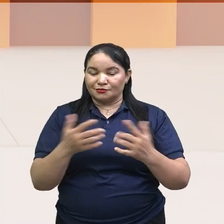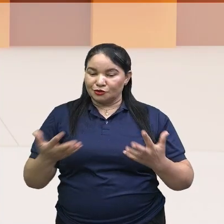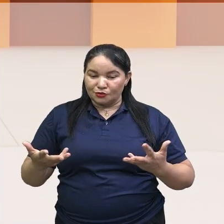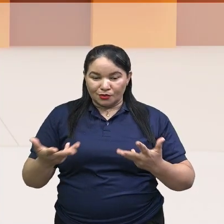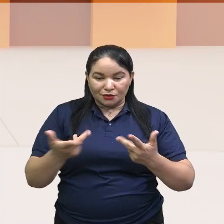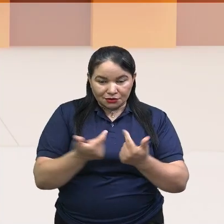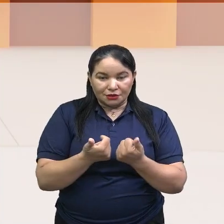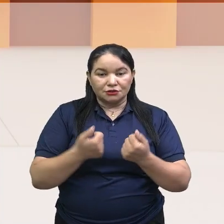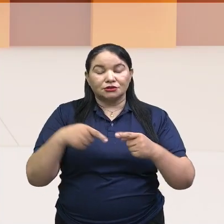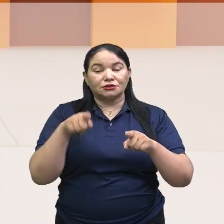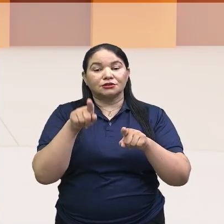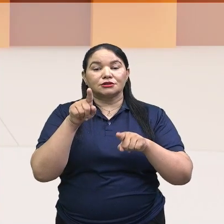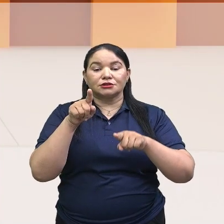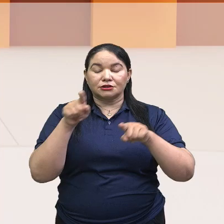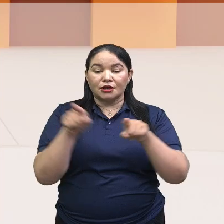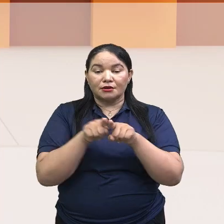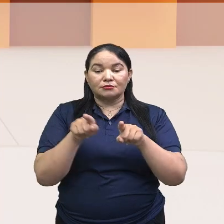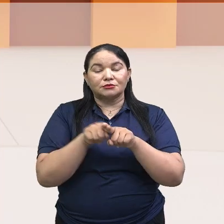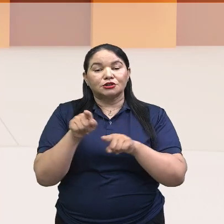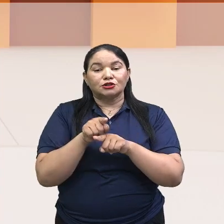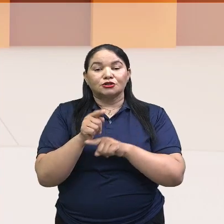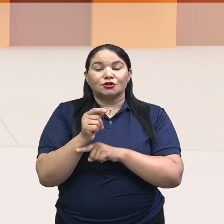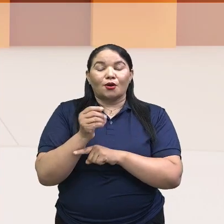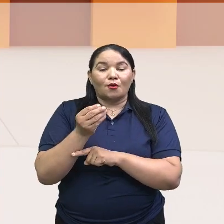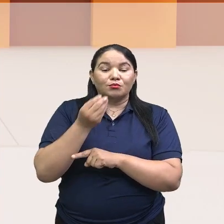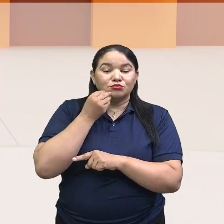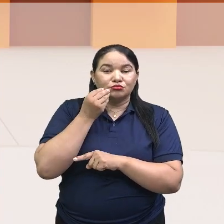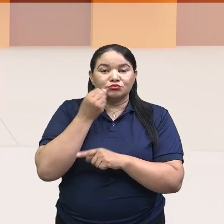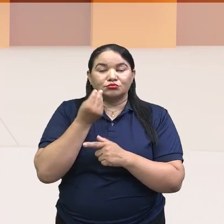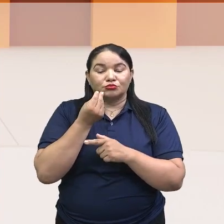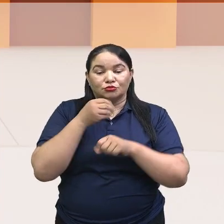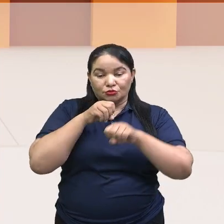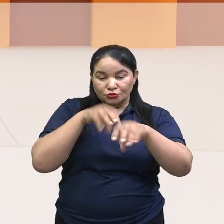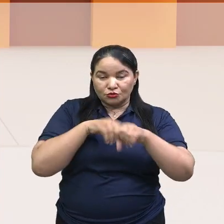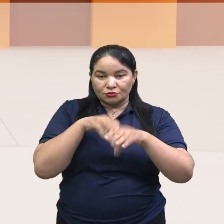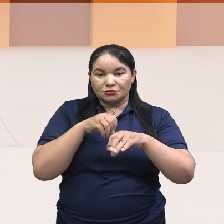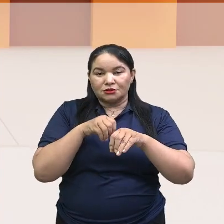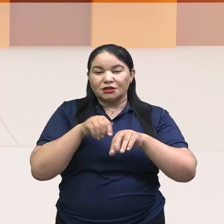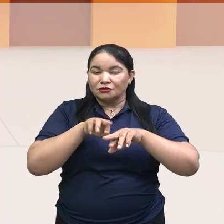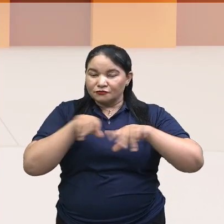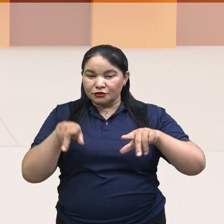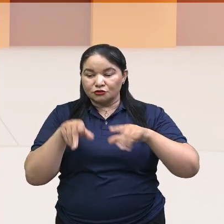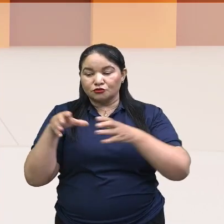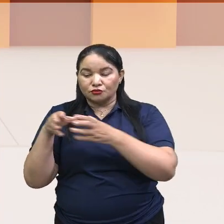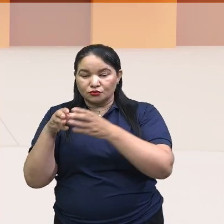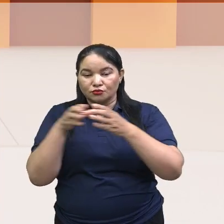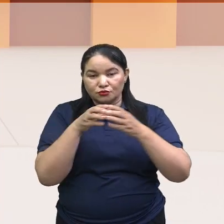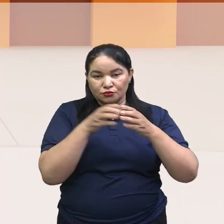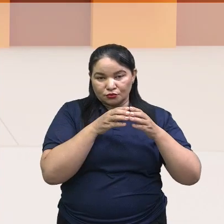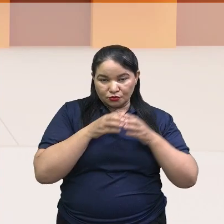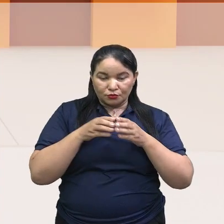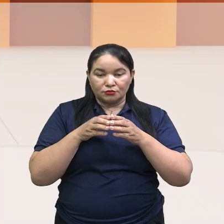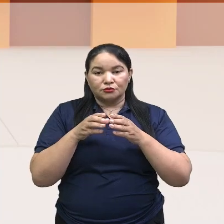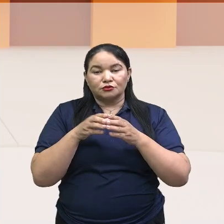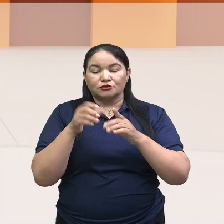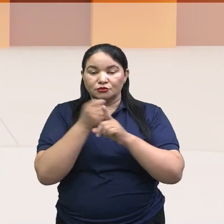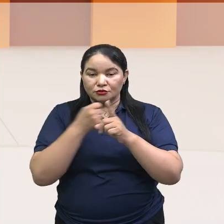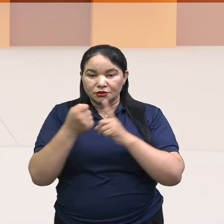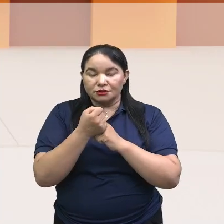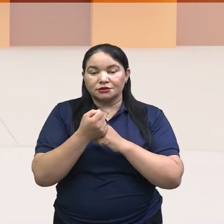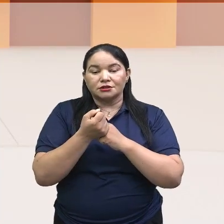nas oportunidades educacionais encontradas por diferentes grupos sociais,